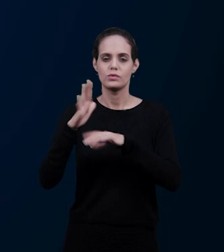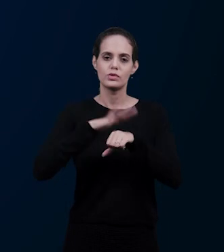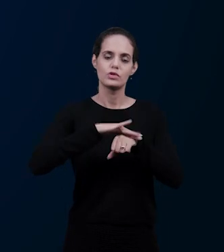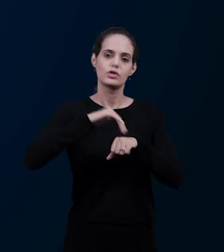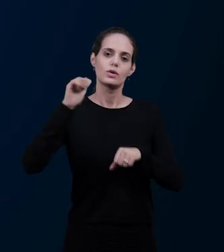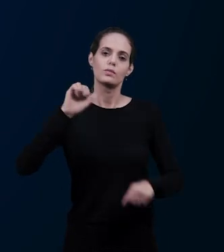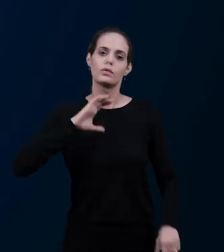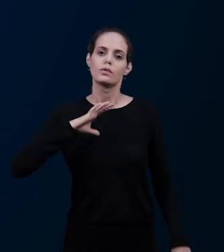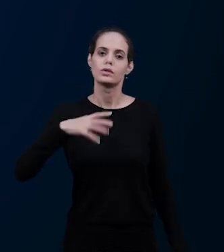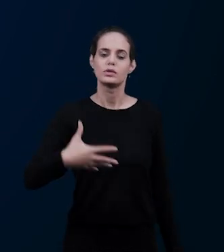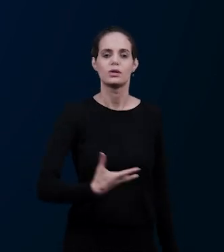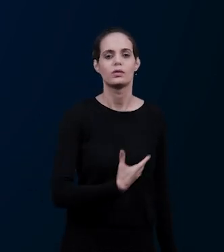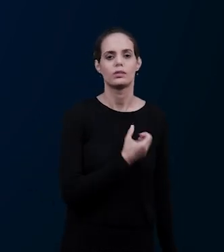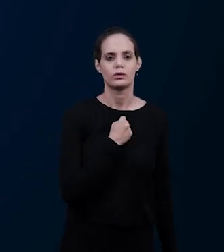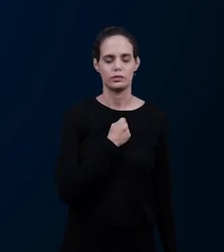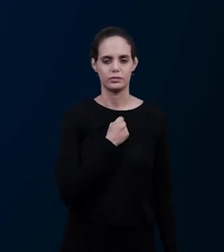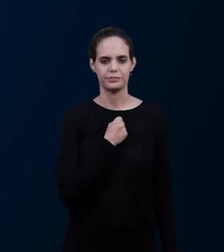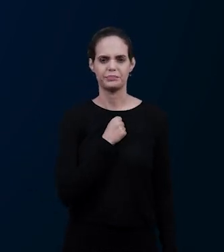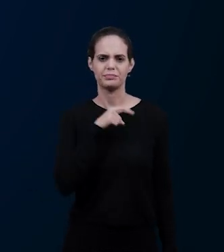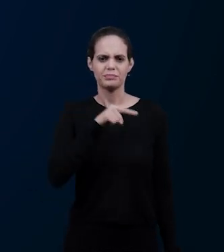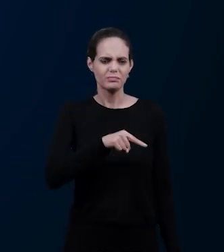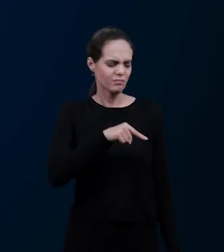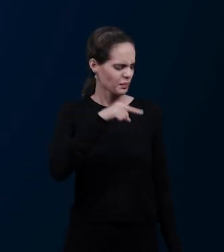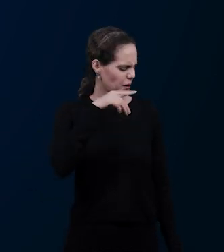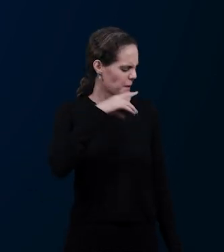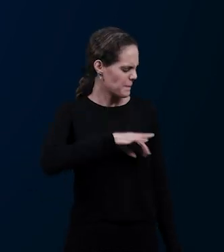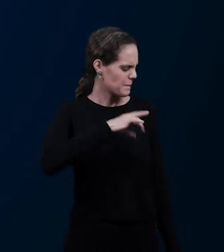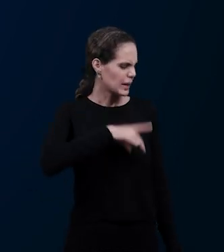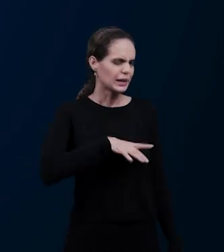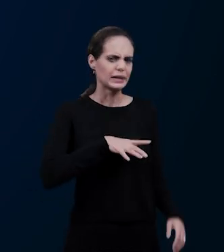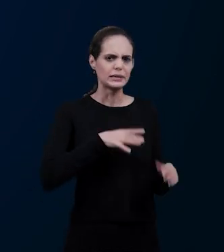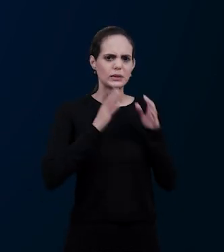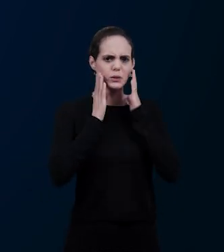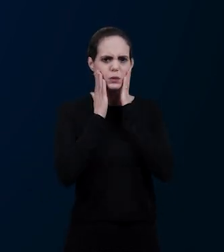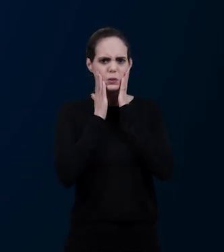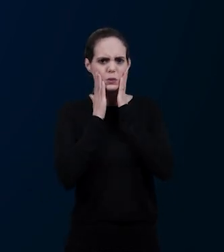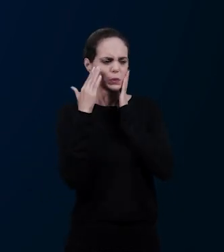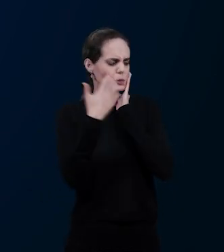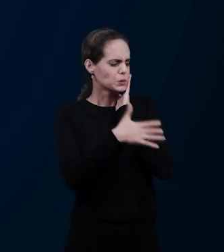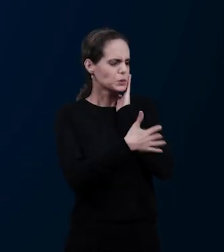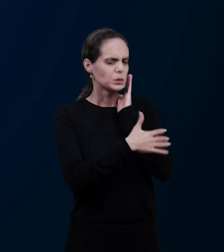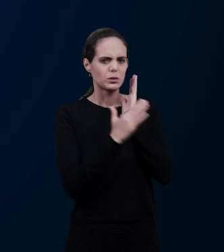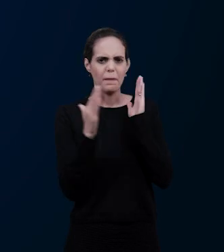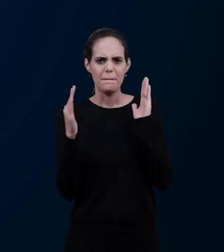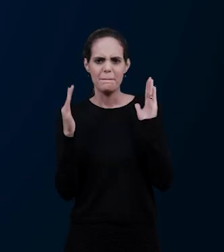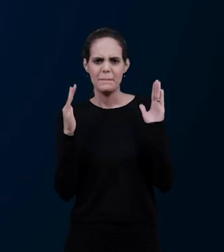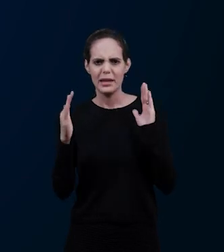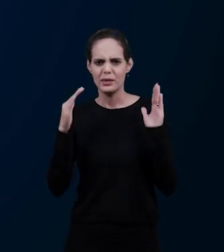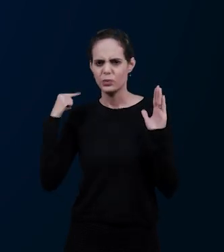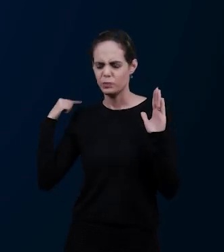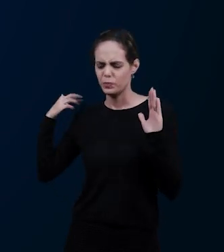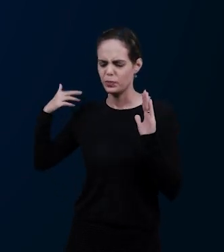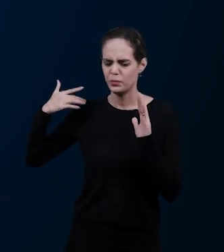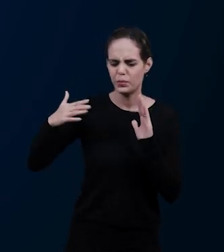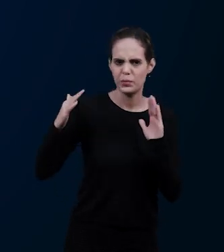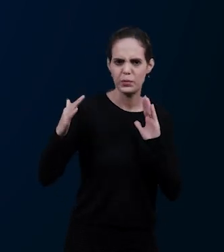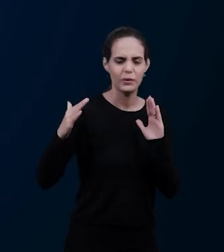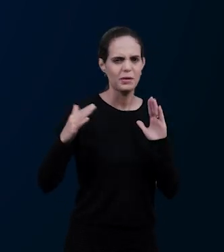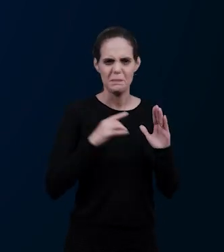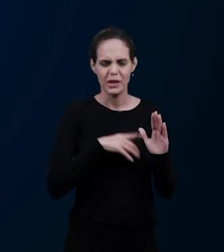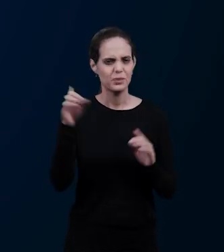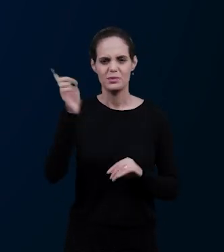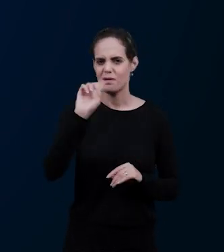salvou. E não teme nem se abala contra os ataques que se levantam contra ela em todos os tempos, porque